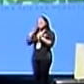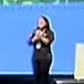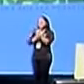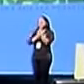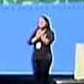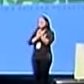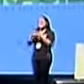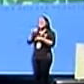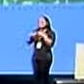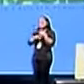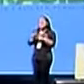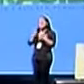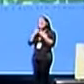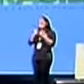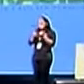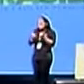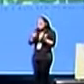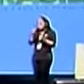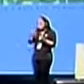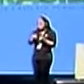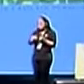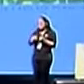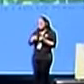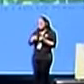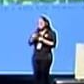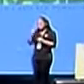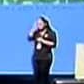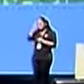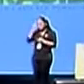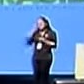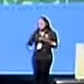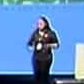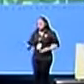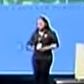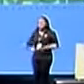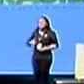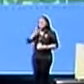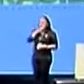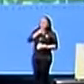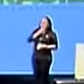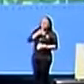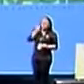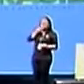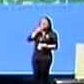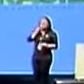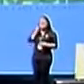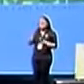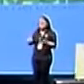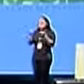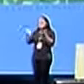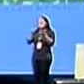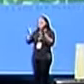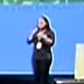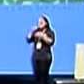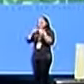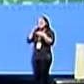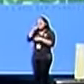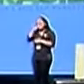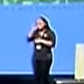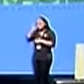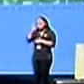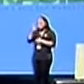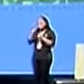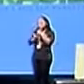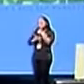que representantes de mais de 50 países discutem hoje aqui na conferência. Até agora, quem teve a oportunidade de discursar